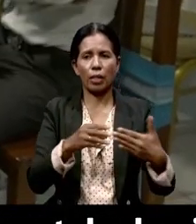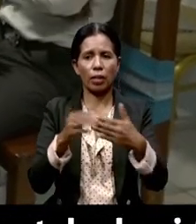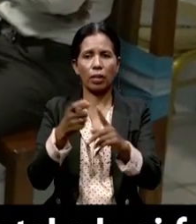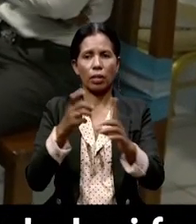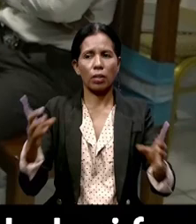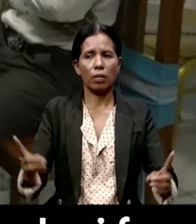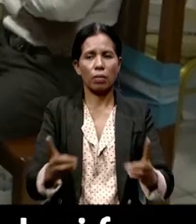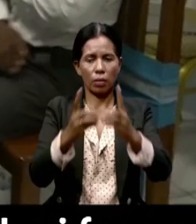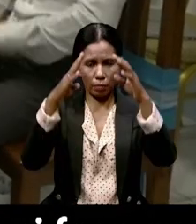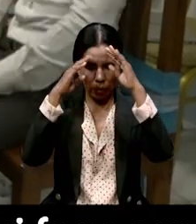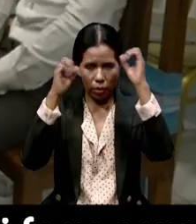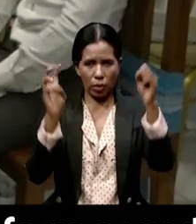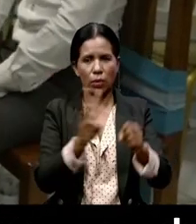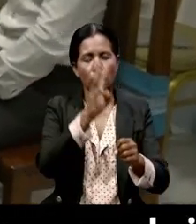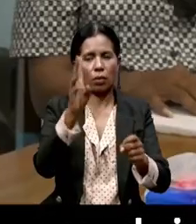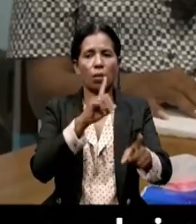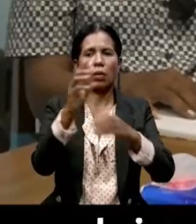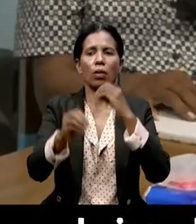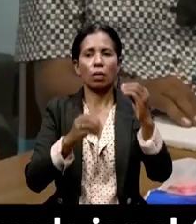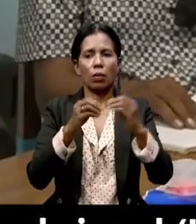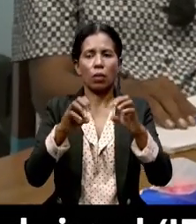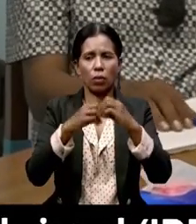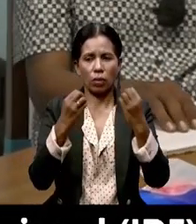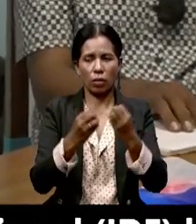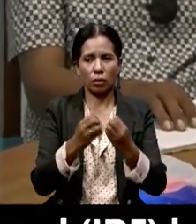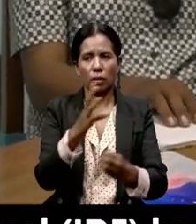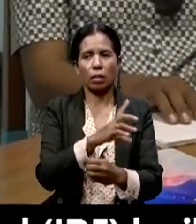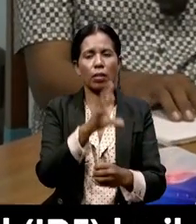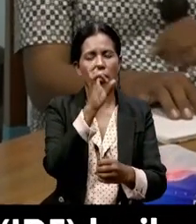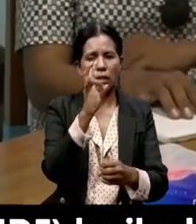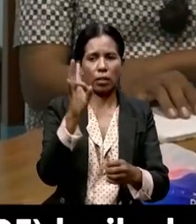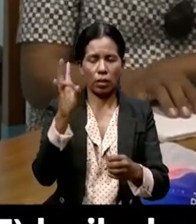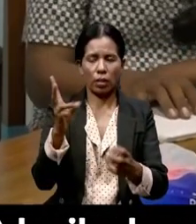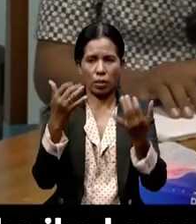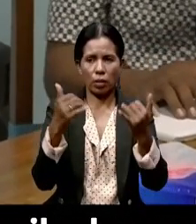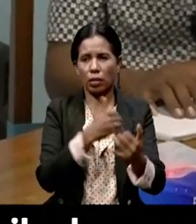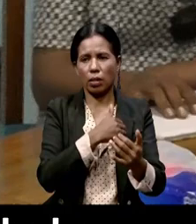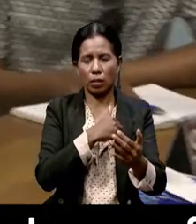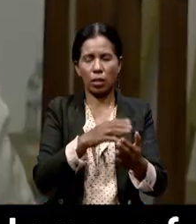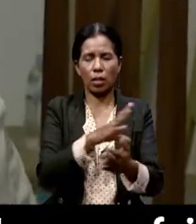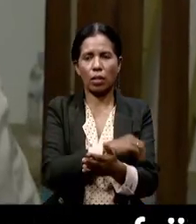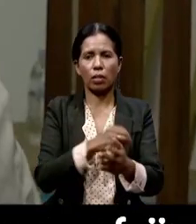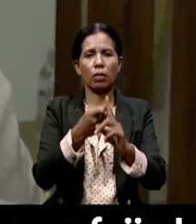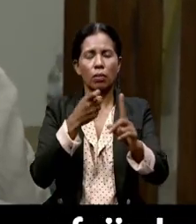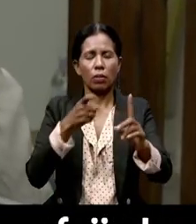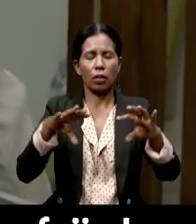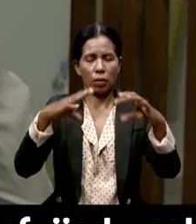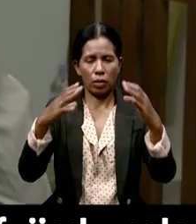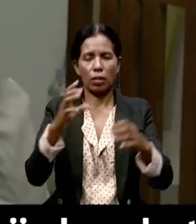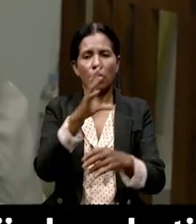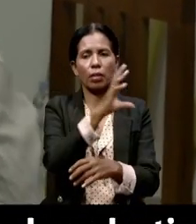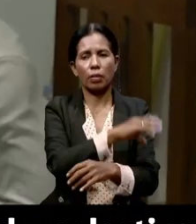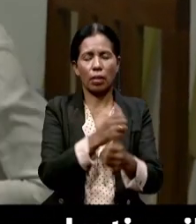maluho Presidente Kram kuartane odi kolea konaba organisasi arte ritual seti-seti nebeto agora sedauketan legalizasaun husi komisaun reguladora arte